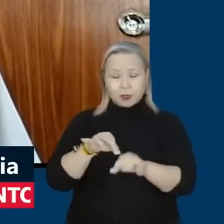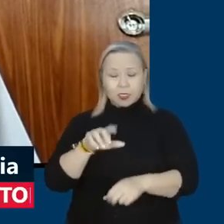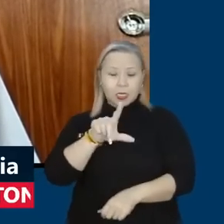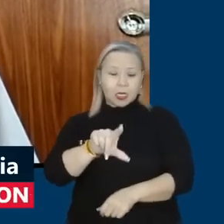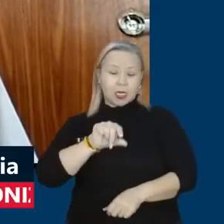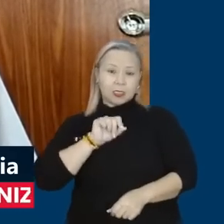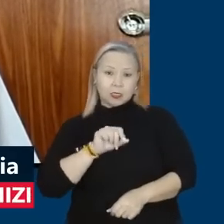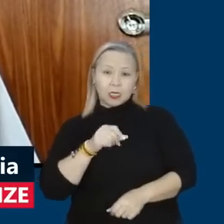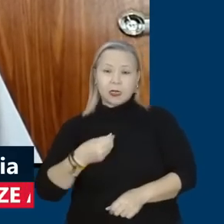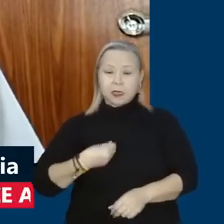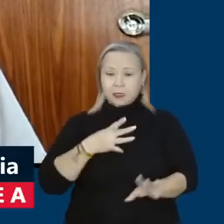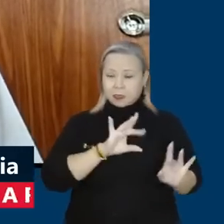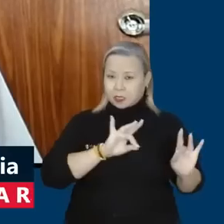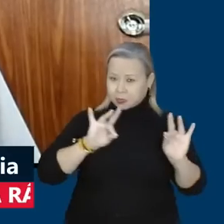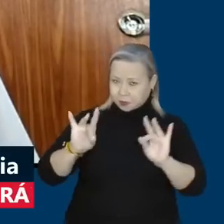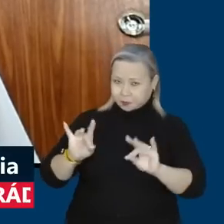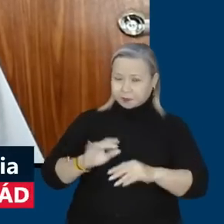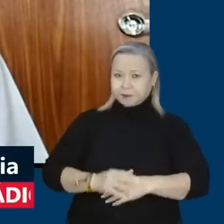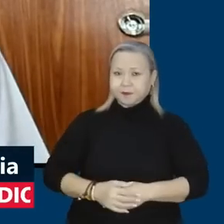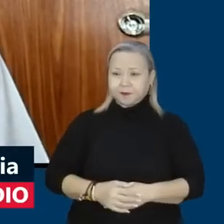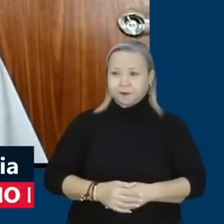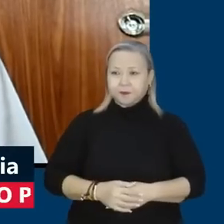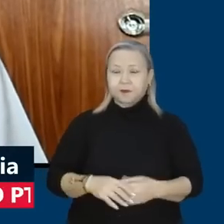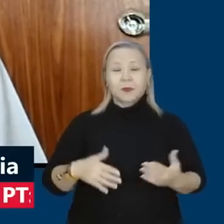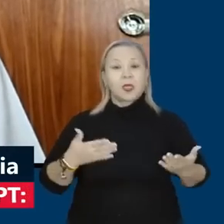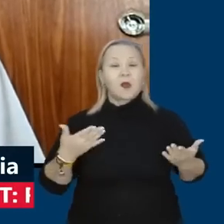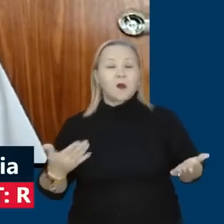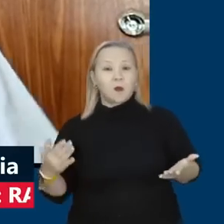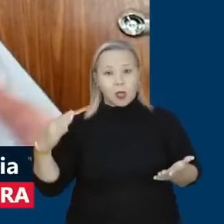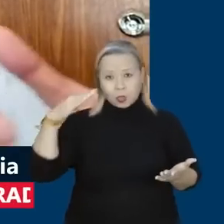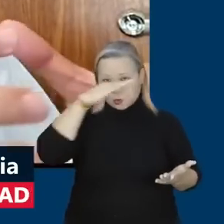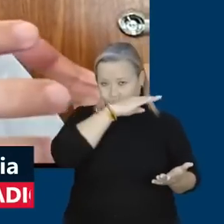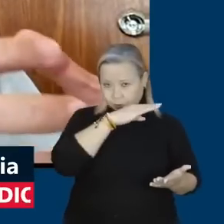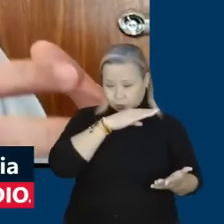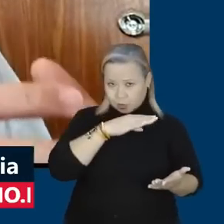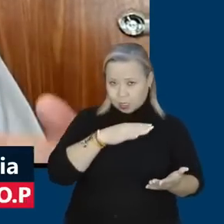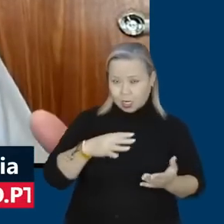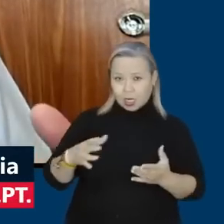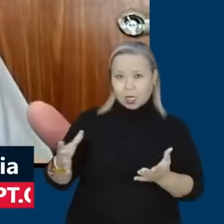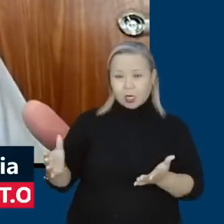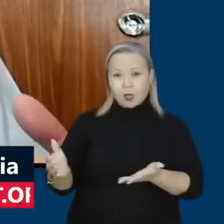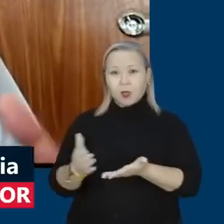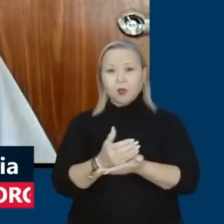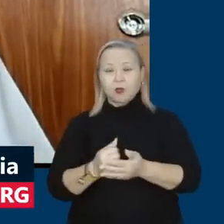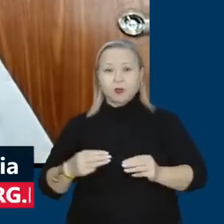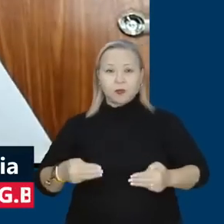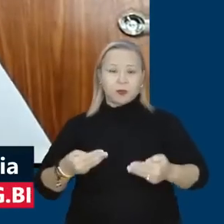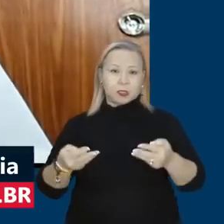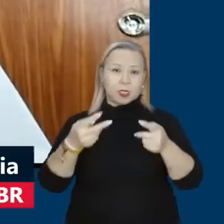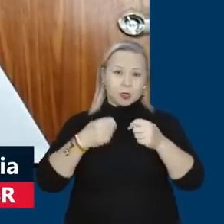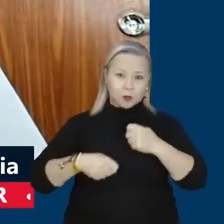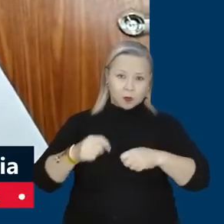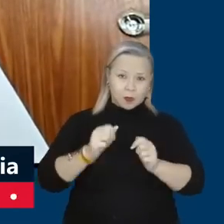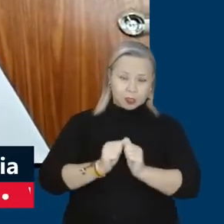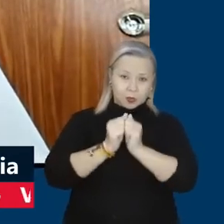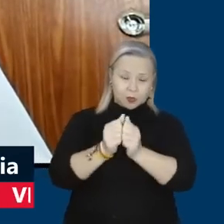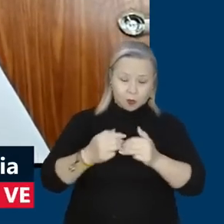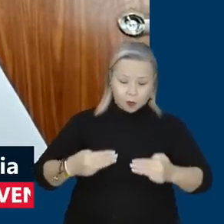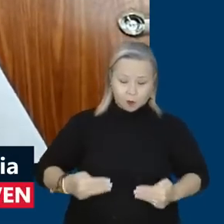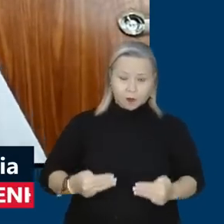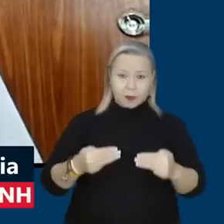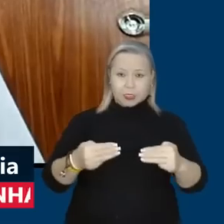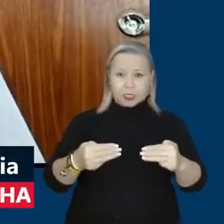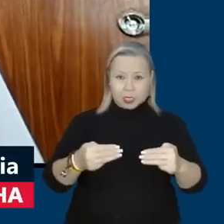para quem está nos assistindo o seguinte: quando o Bolsonaro junta o Ministério da Indústria e Comércio com o Ministério